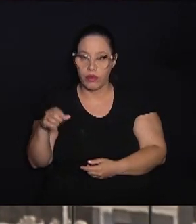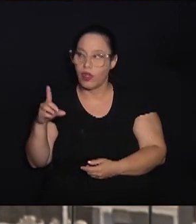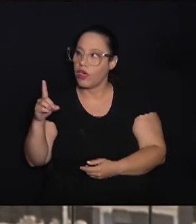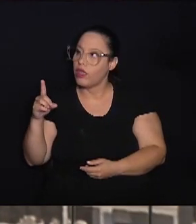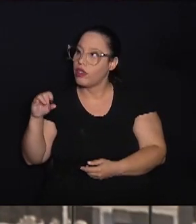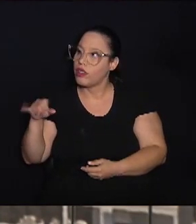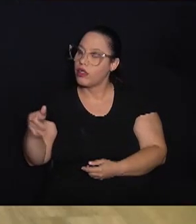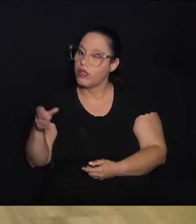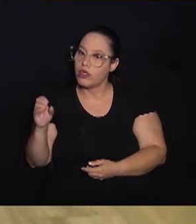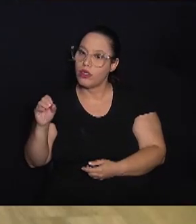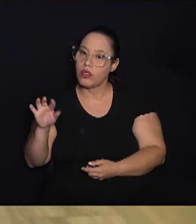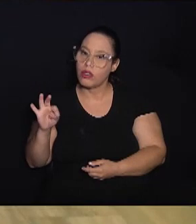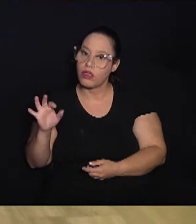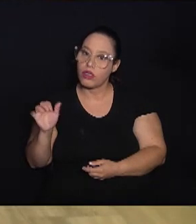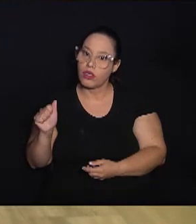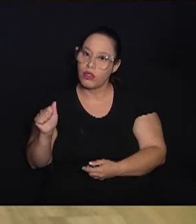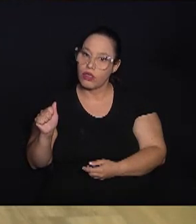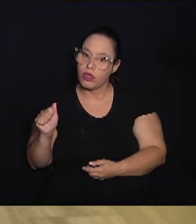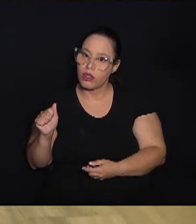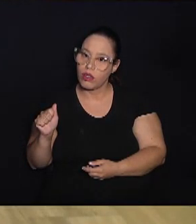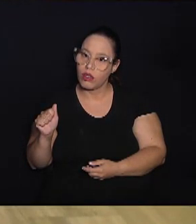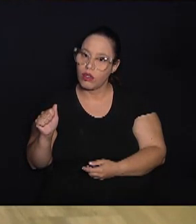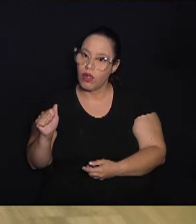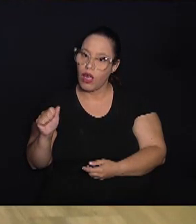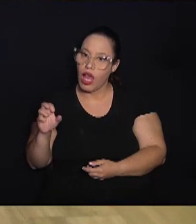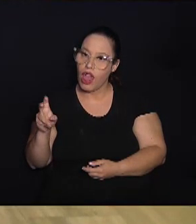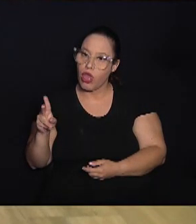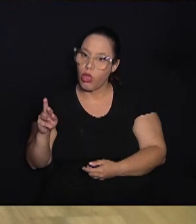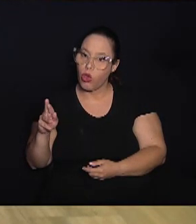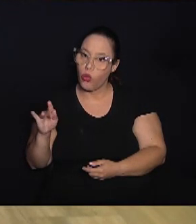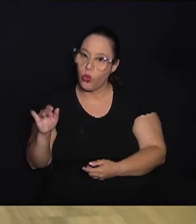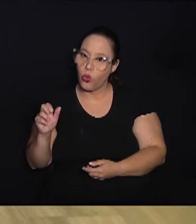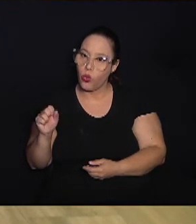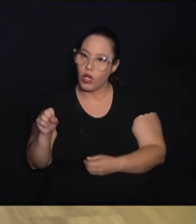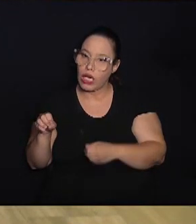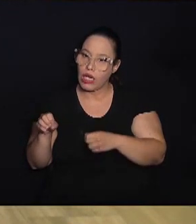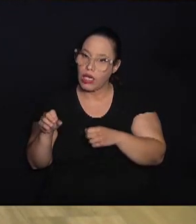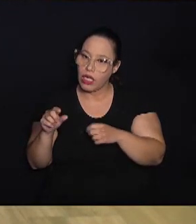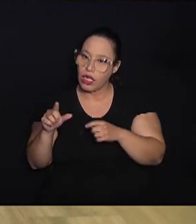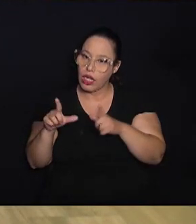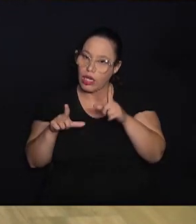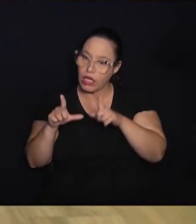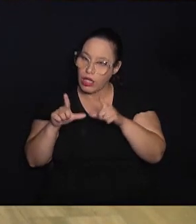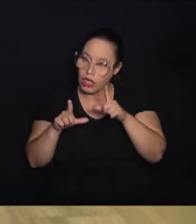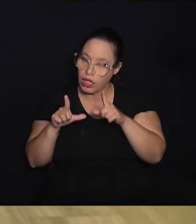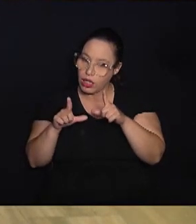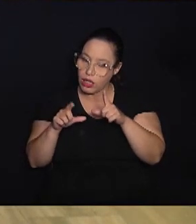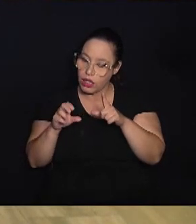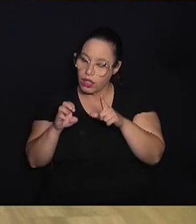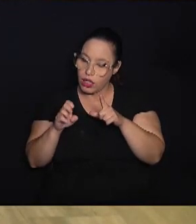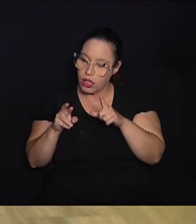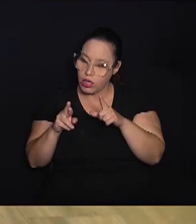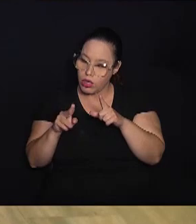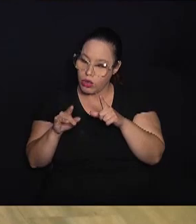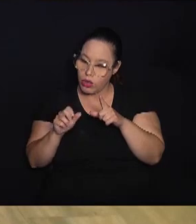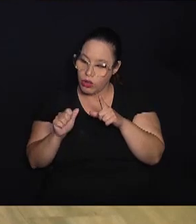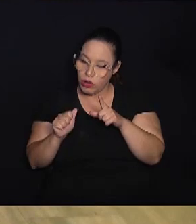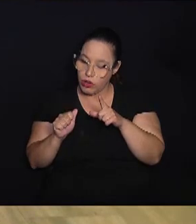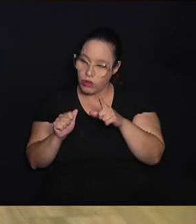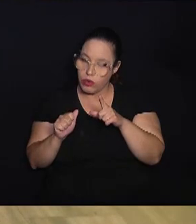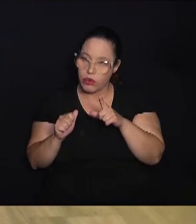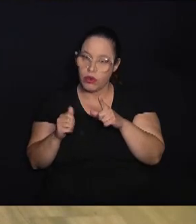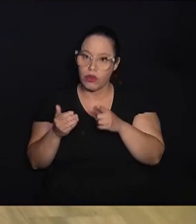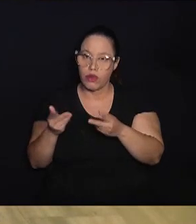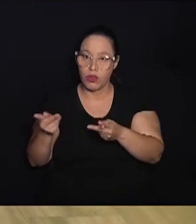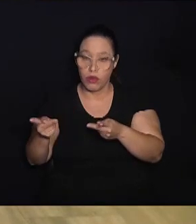Tv educativa aqui de campinas né na educa tv sobre HQ né Queria que você falasse um pouquinho pra gente isso foi um convite que a